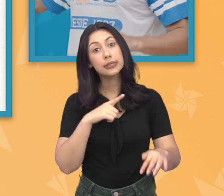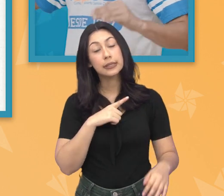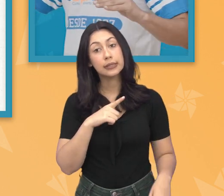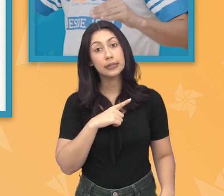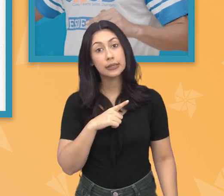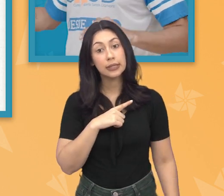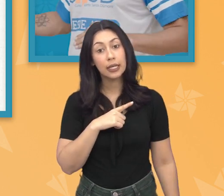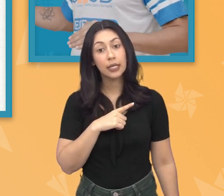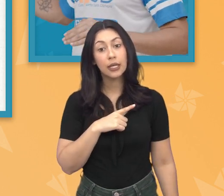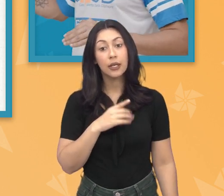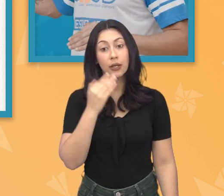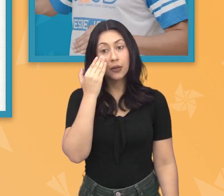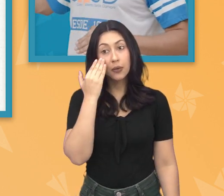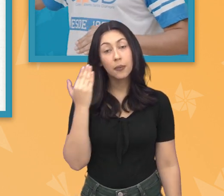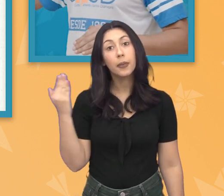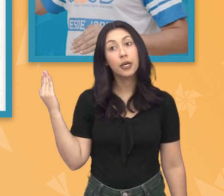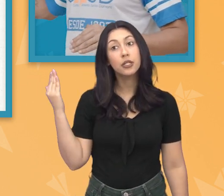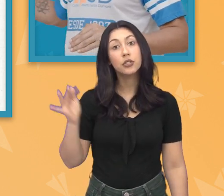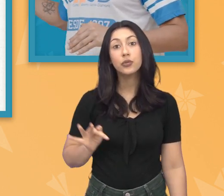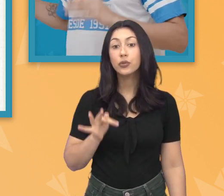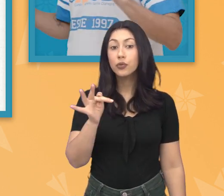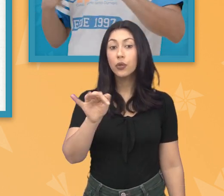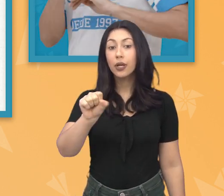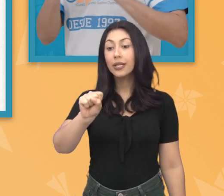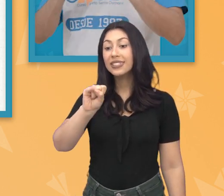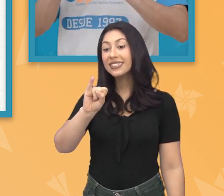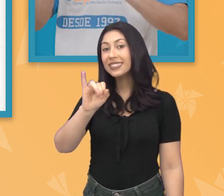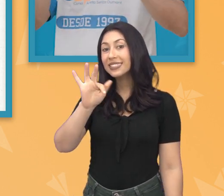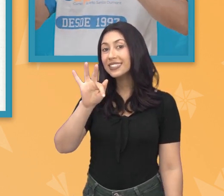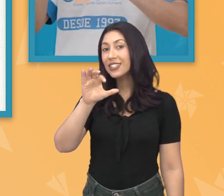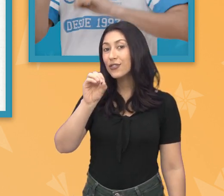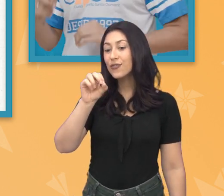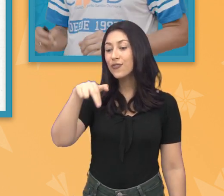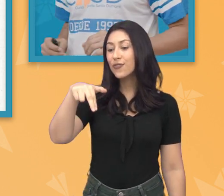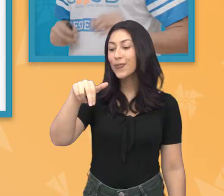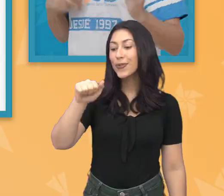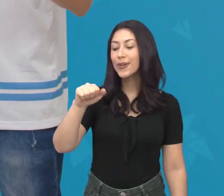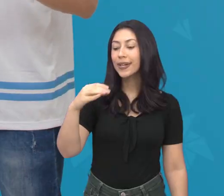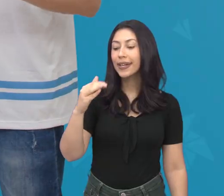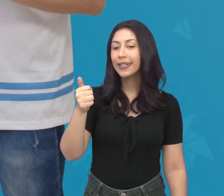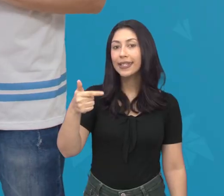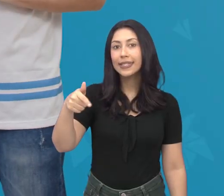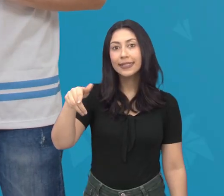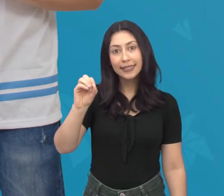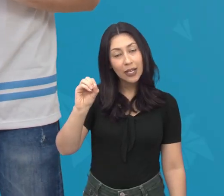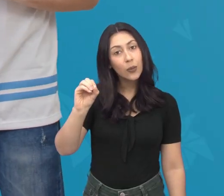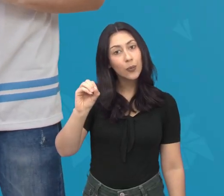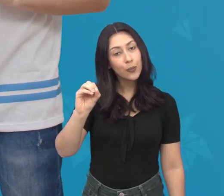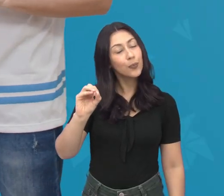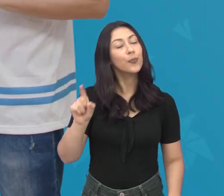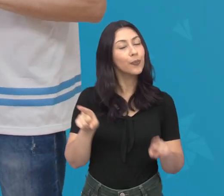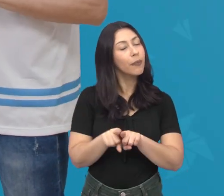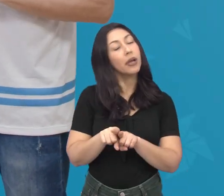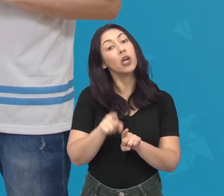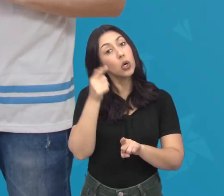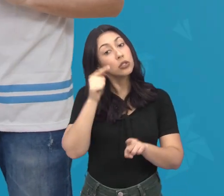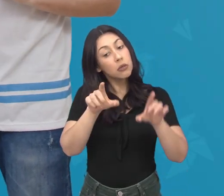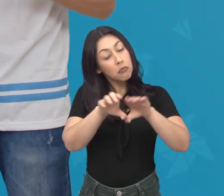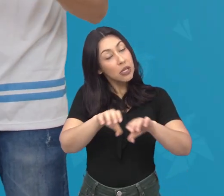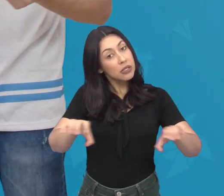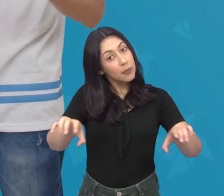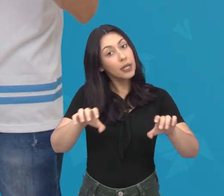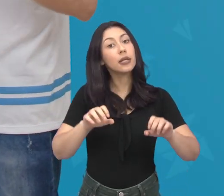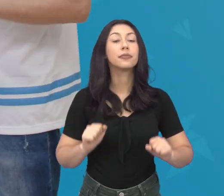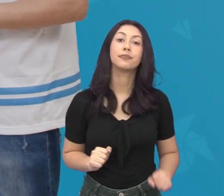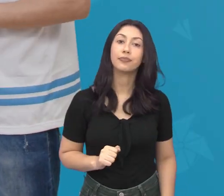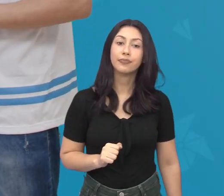um plus aqui do que a gente vai ver mais pra frente, que é a sifonação, que é outro método que dá para fazer essa separação de sólido e líquido, tudo